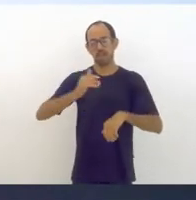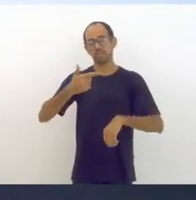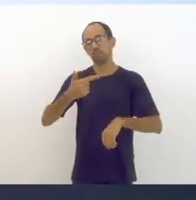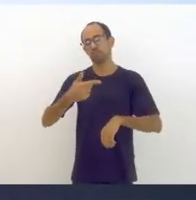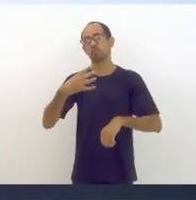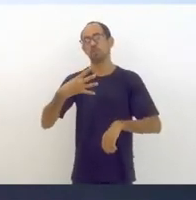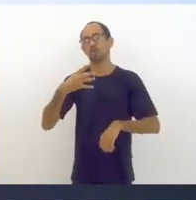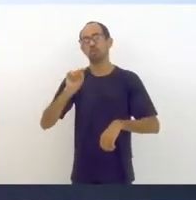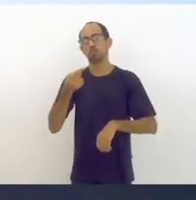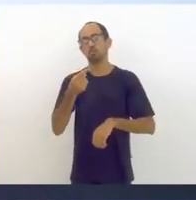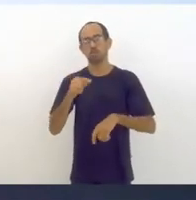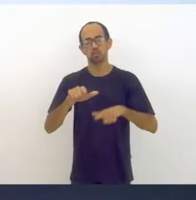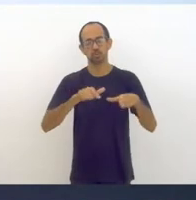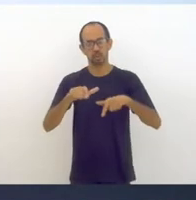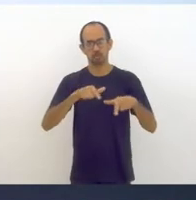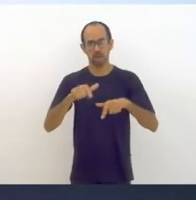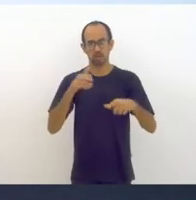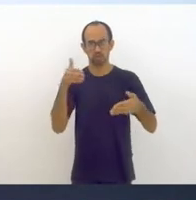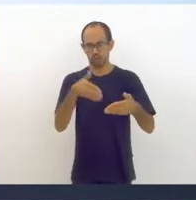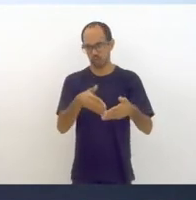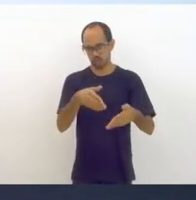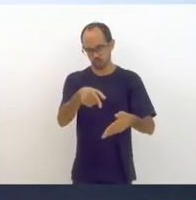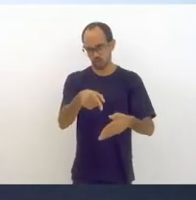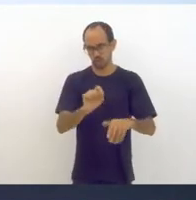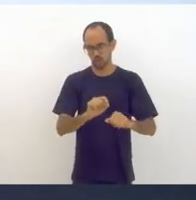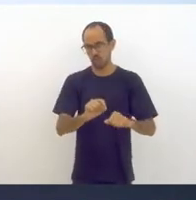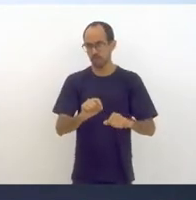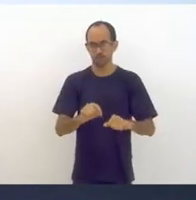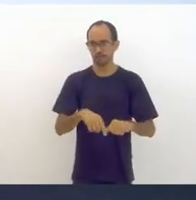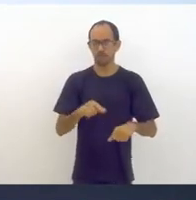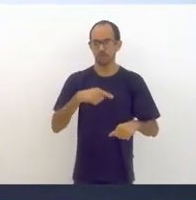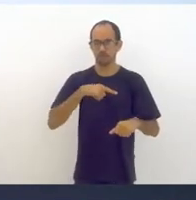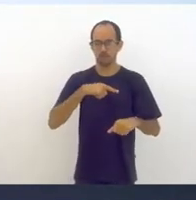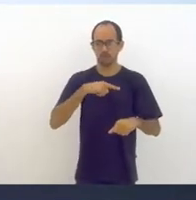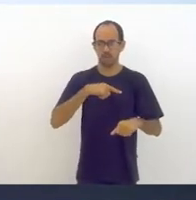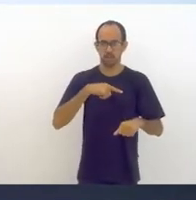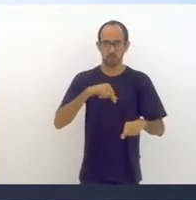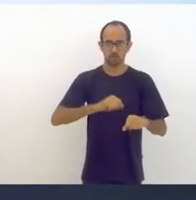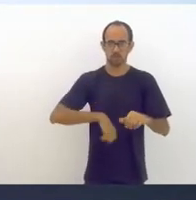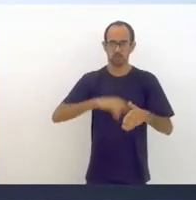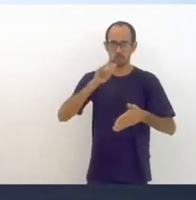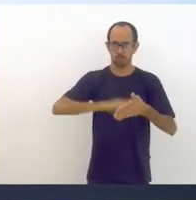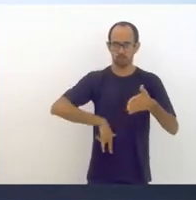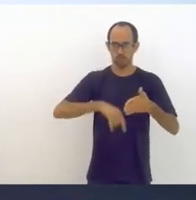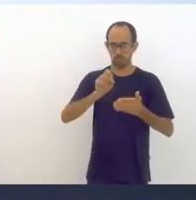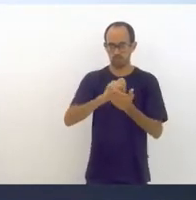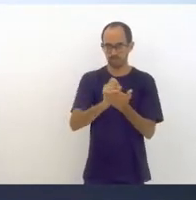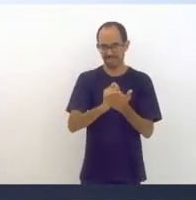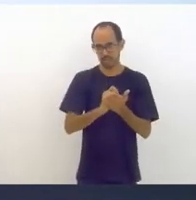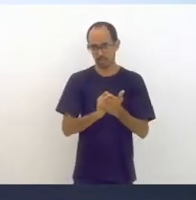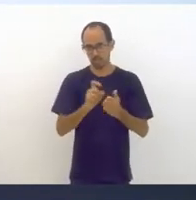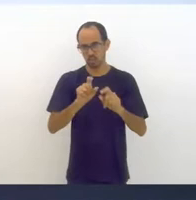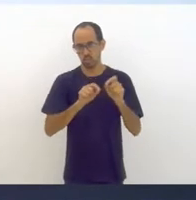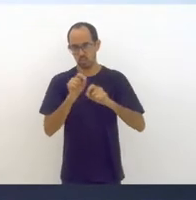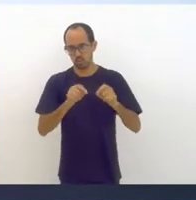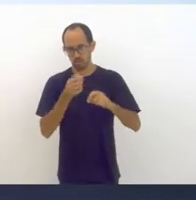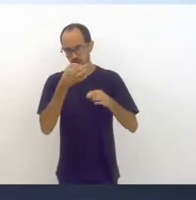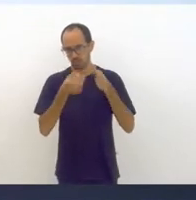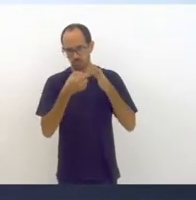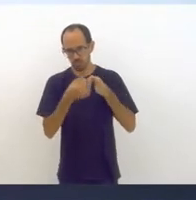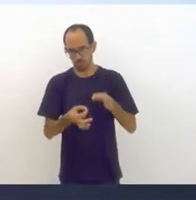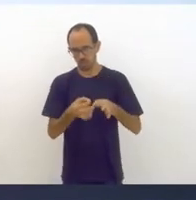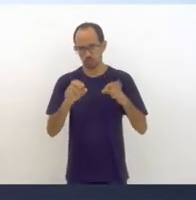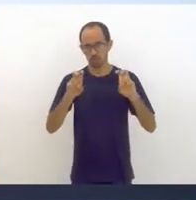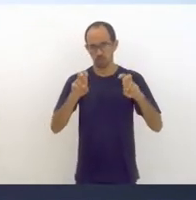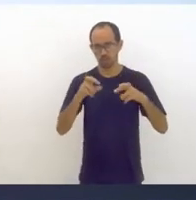diretos. Vem, por meio desta presente manifestação escrita, pontuar os seguintes argumentos referentes à